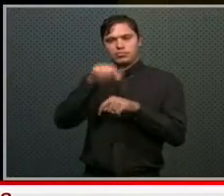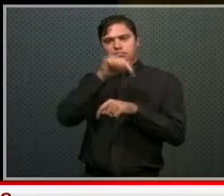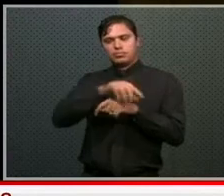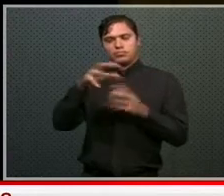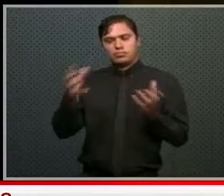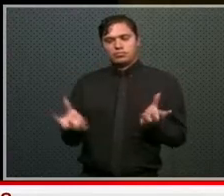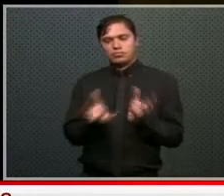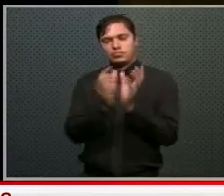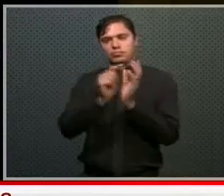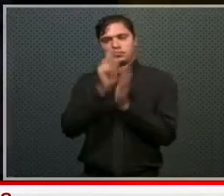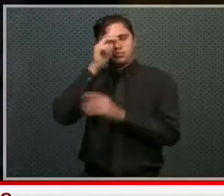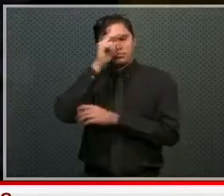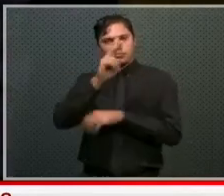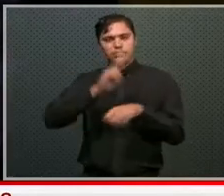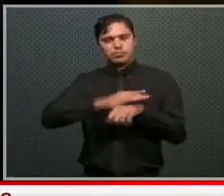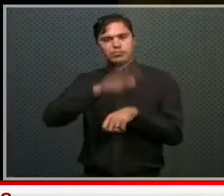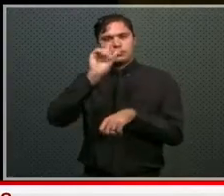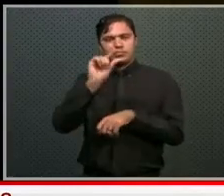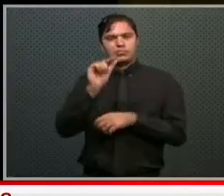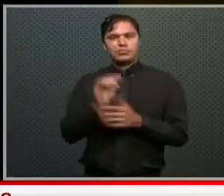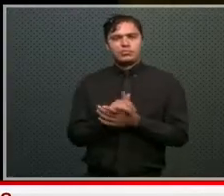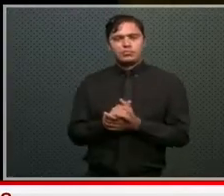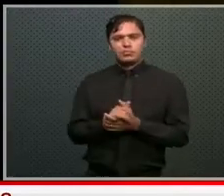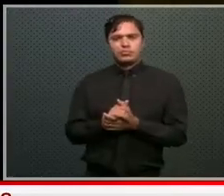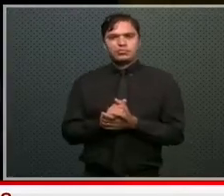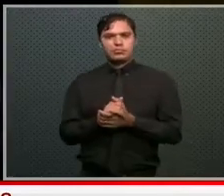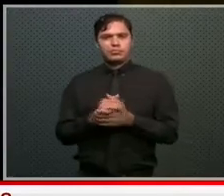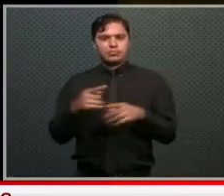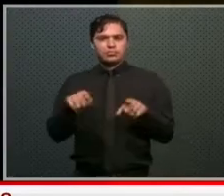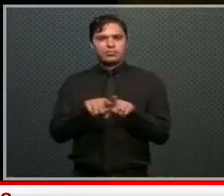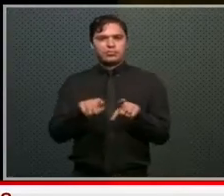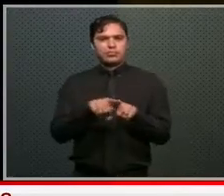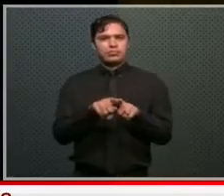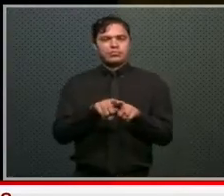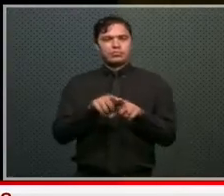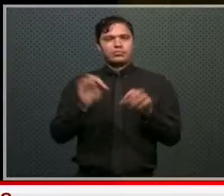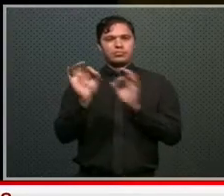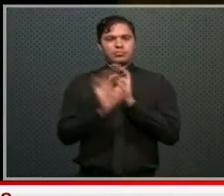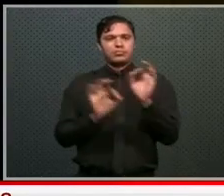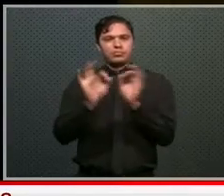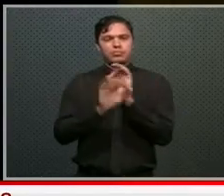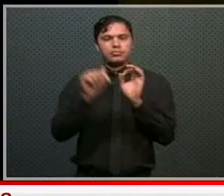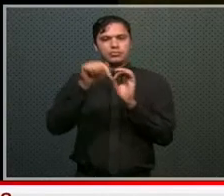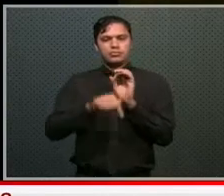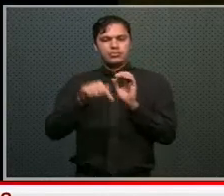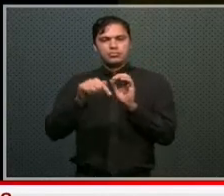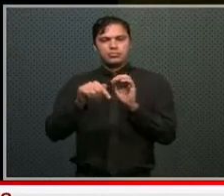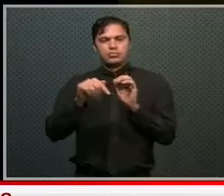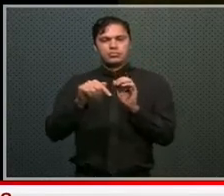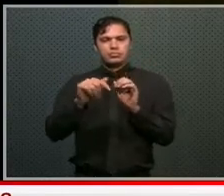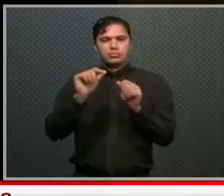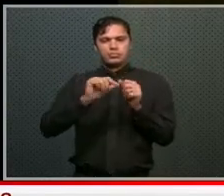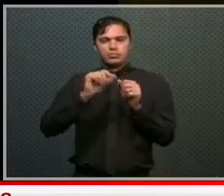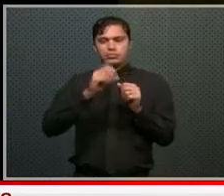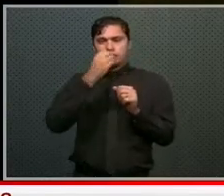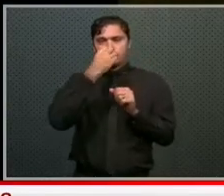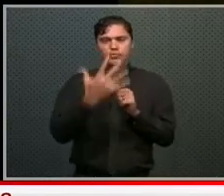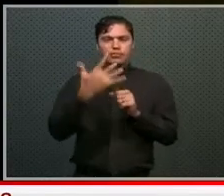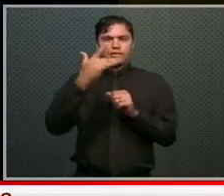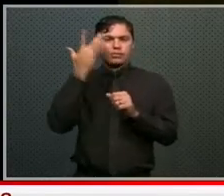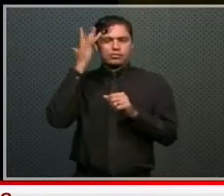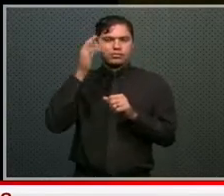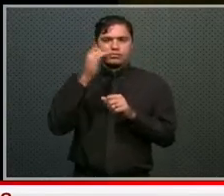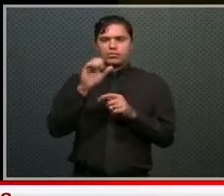ficar um pouco mais forte uma vez que na execução do nosso processo adepará Tem feito muito bem também ela não sei se tem representação na deparar aqui